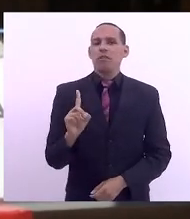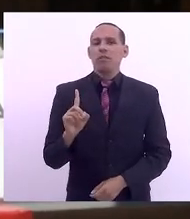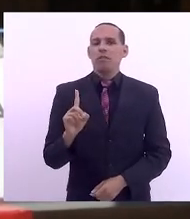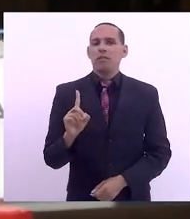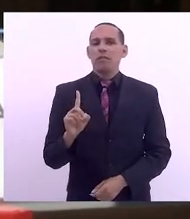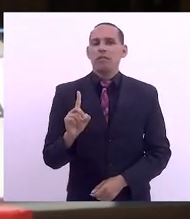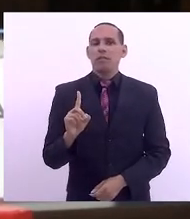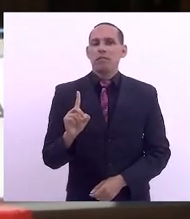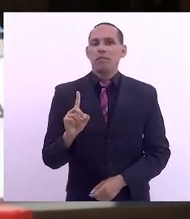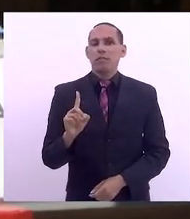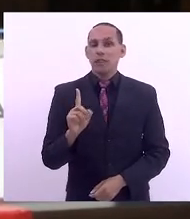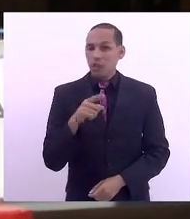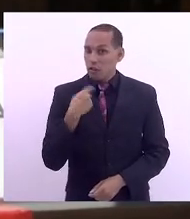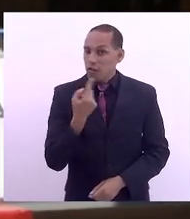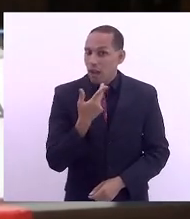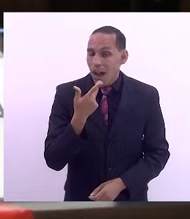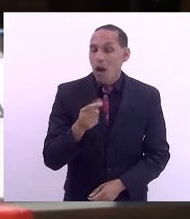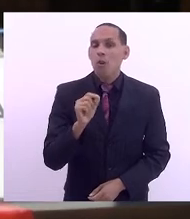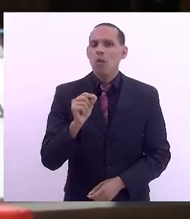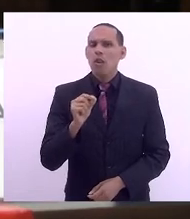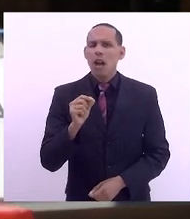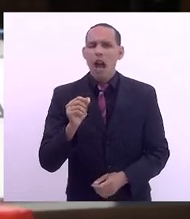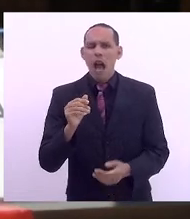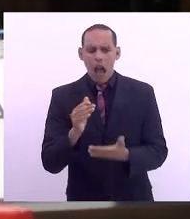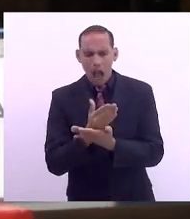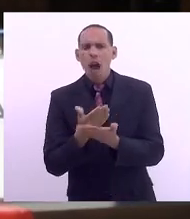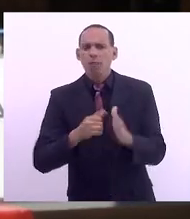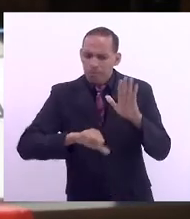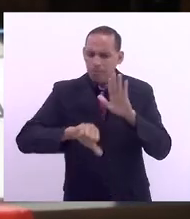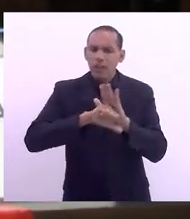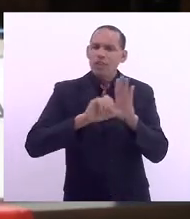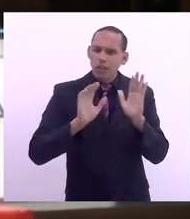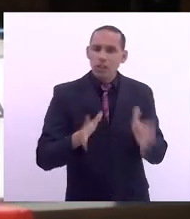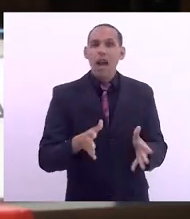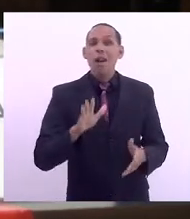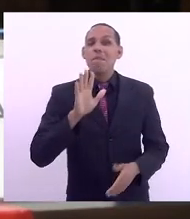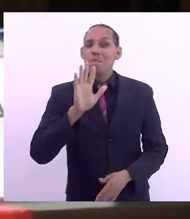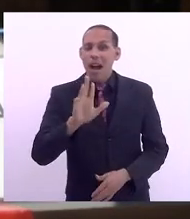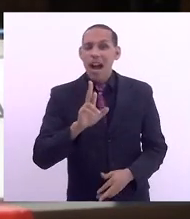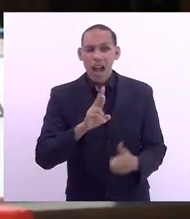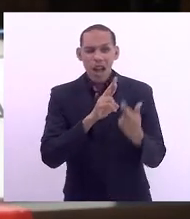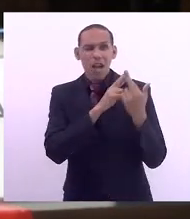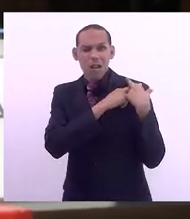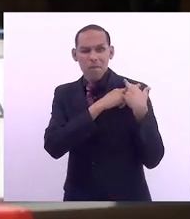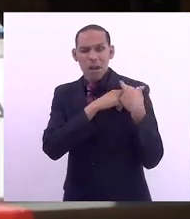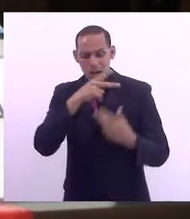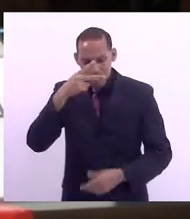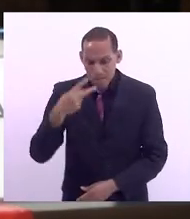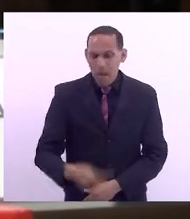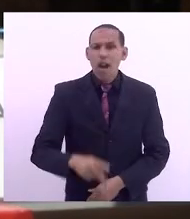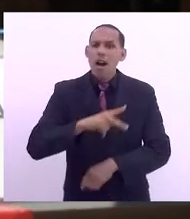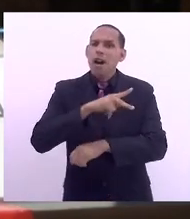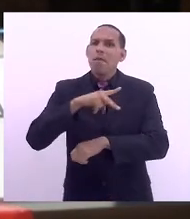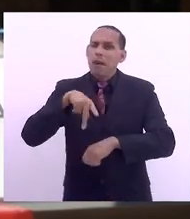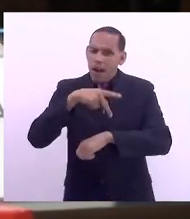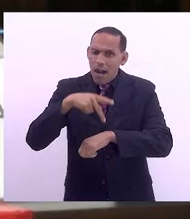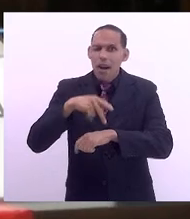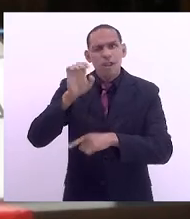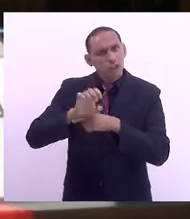E a gente pode dizer, mesmo quem teve algum envolvimento, a responsabilidade é desse país, é desse Estado.